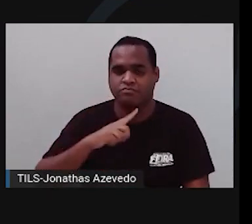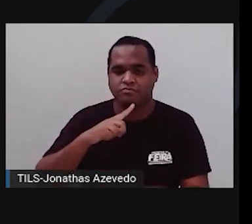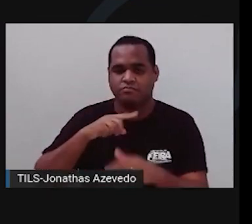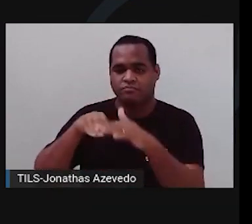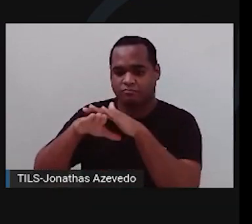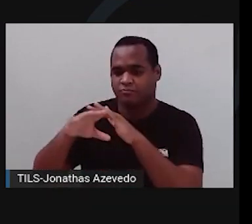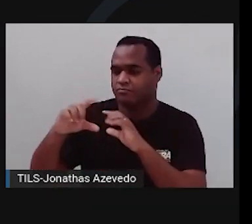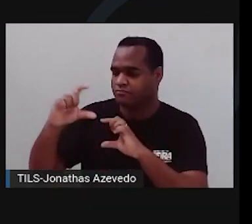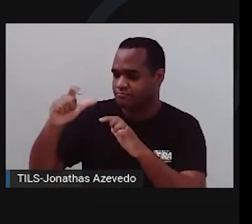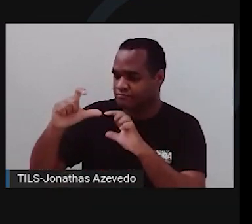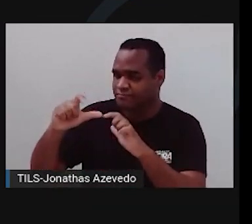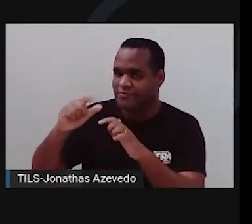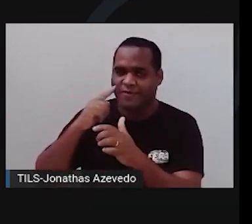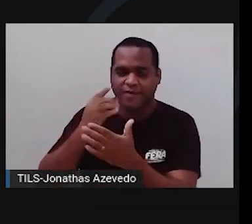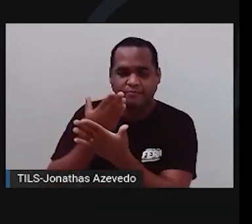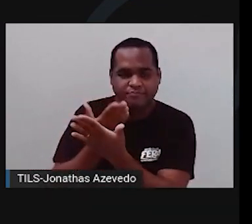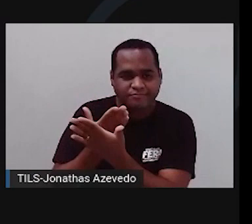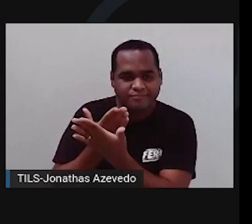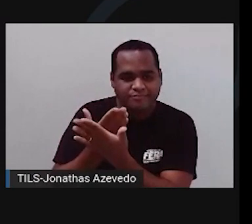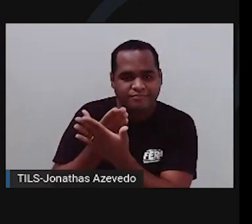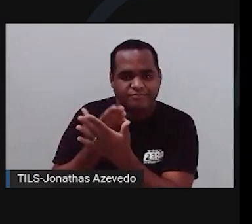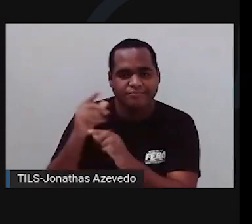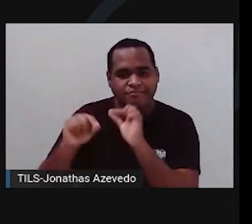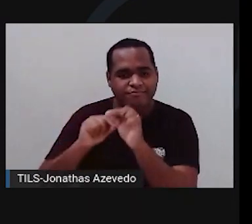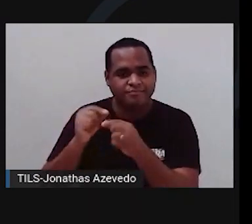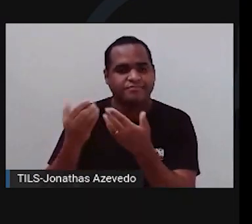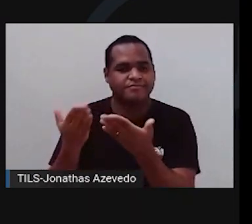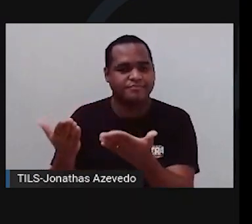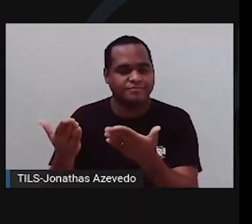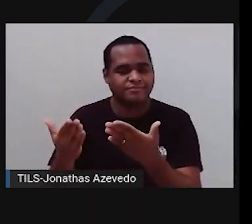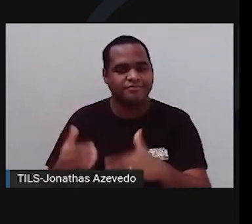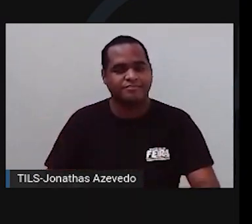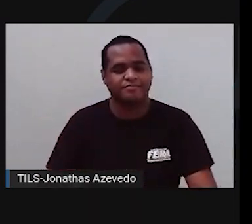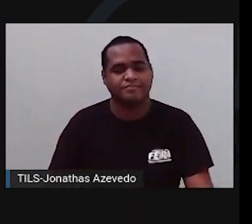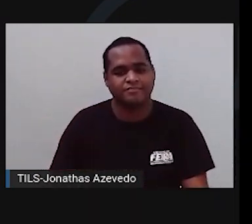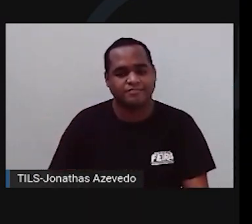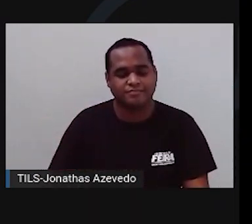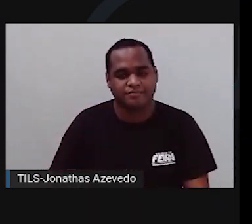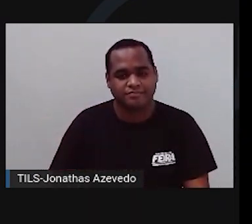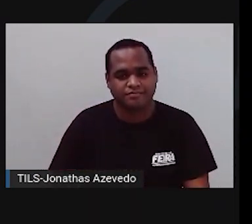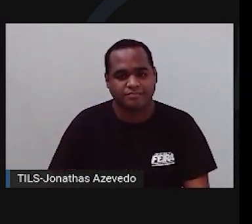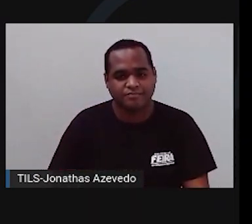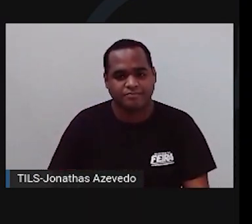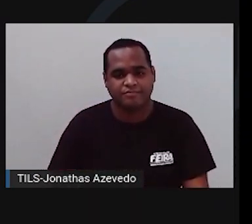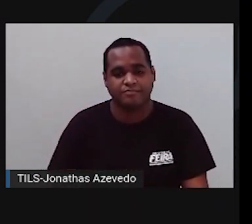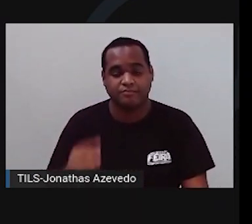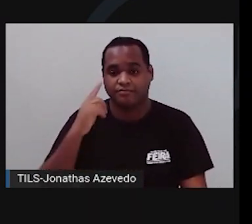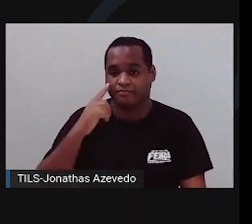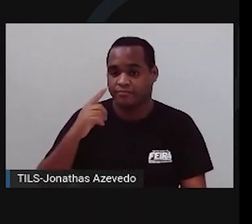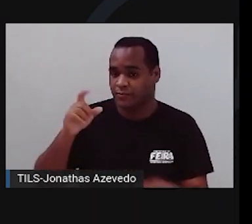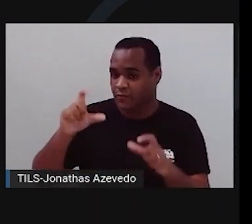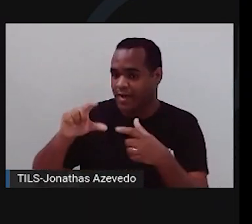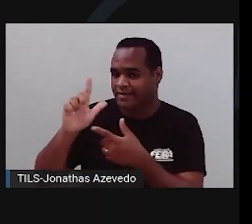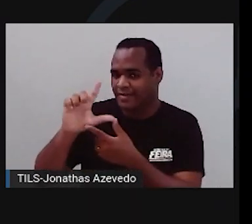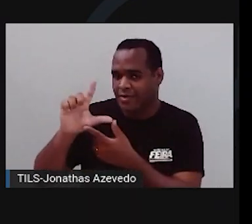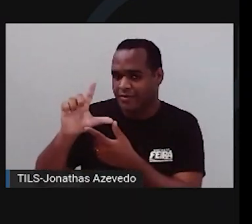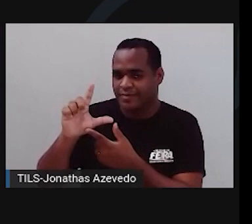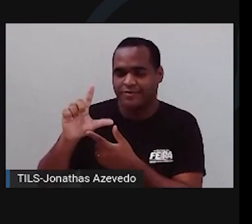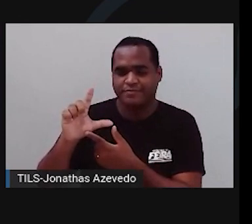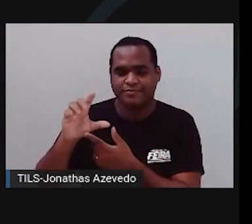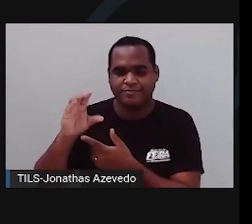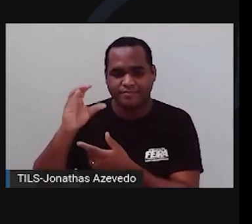o laboratório. O laboratório recebe o